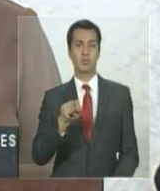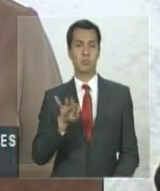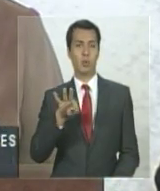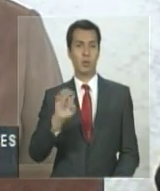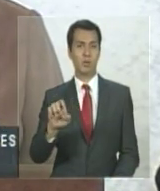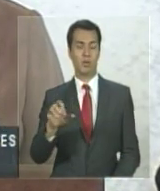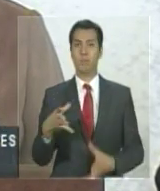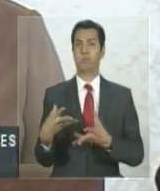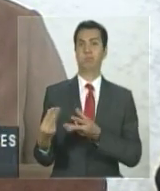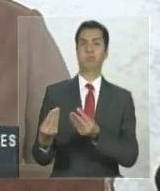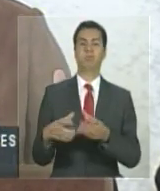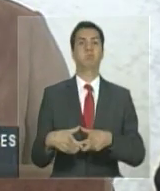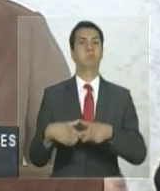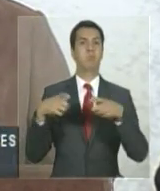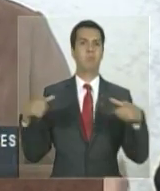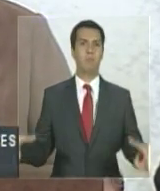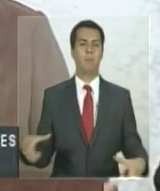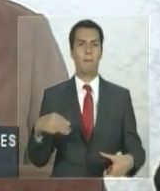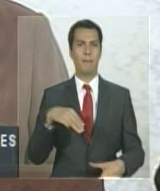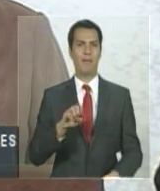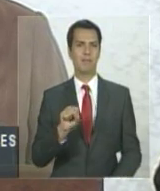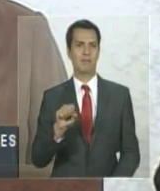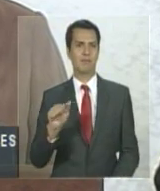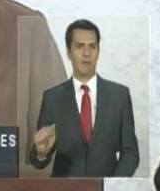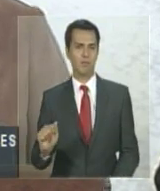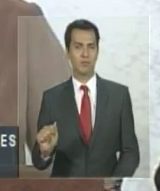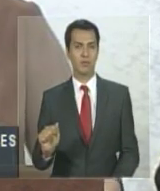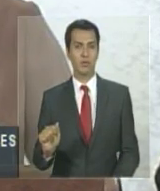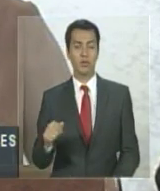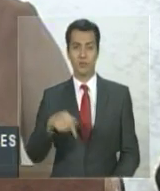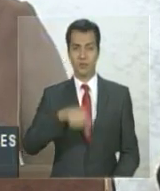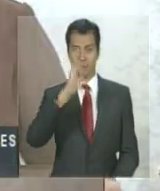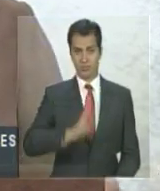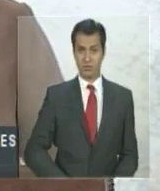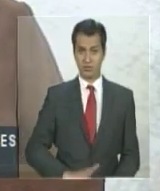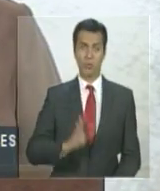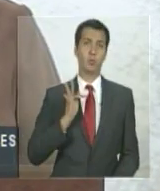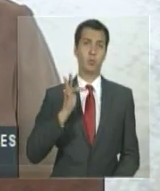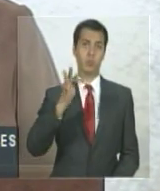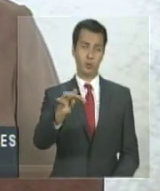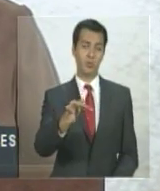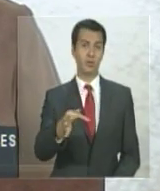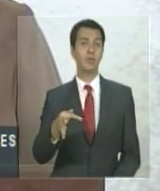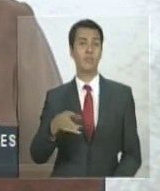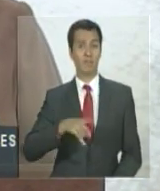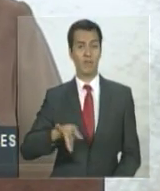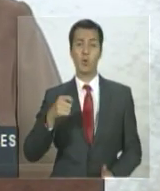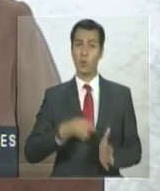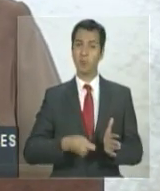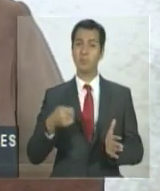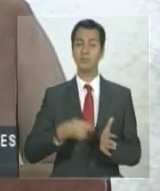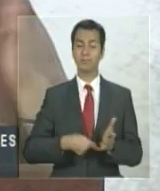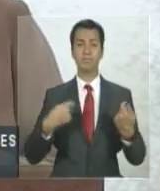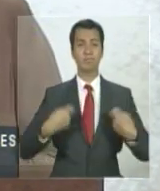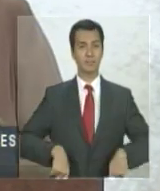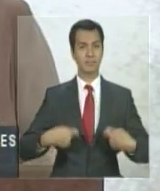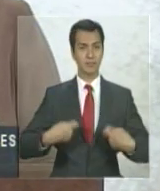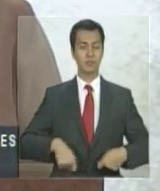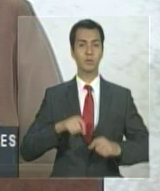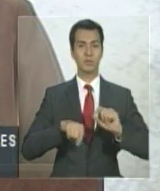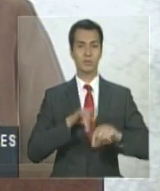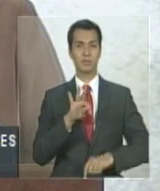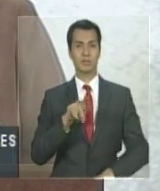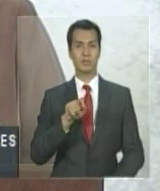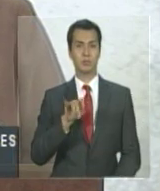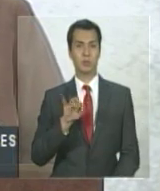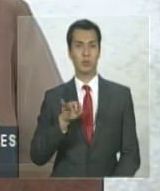Nós somos um país que, progressivamente, seremos obrigados a ter, no